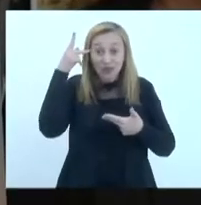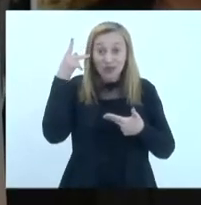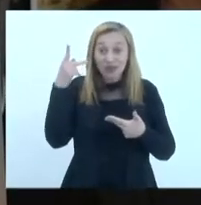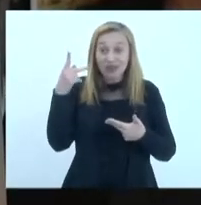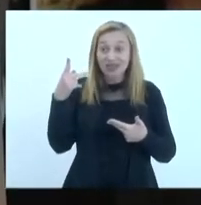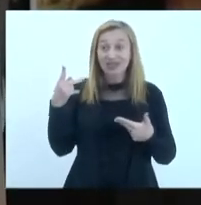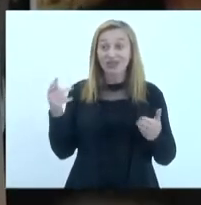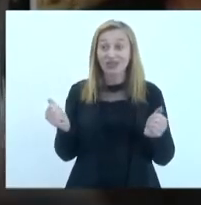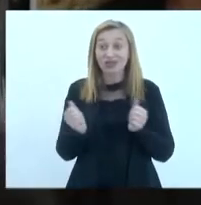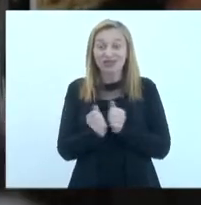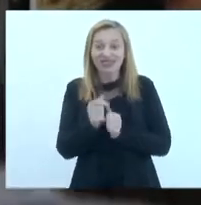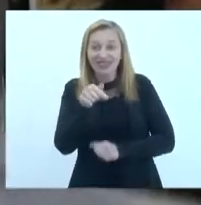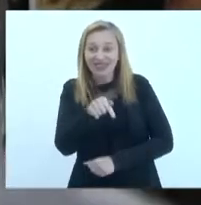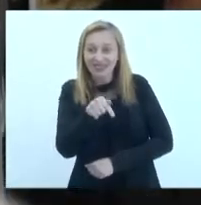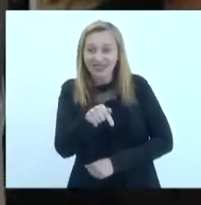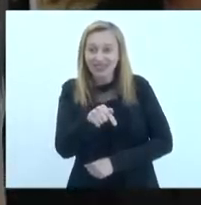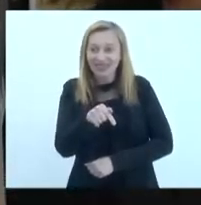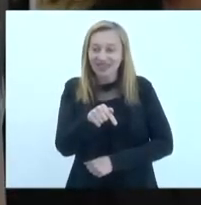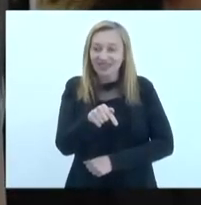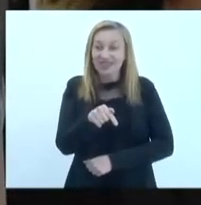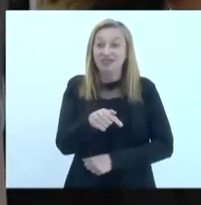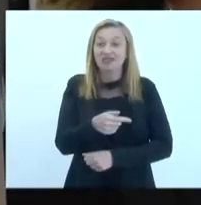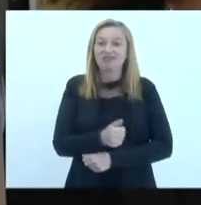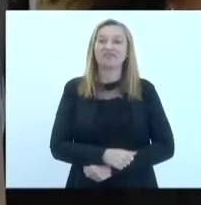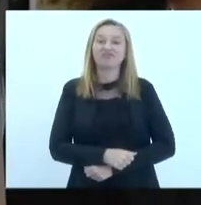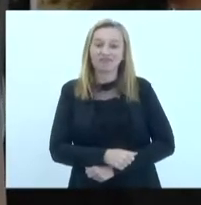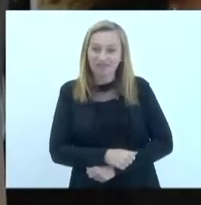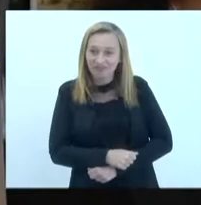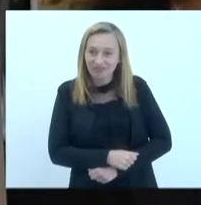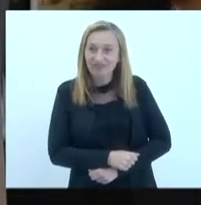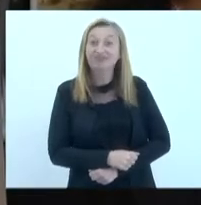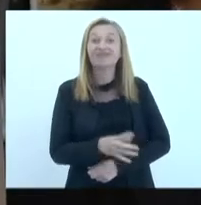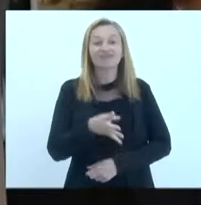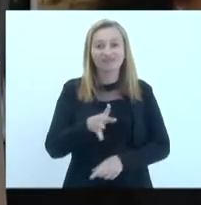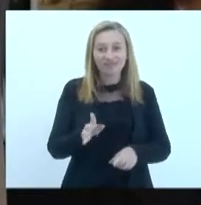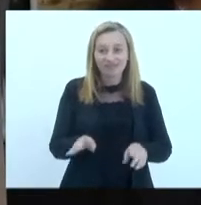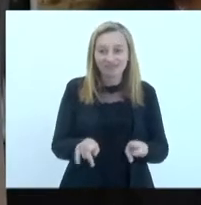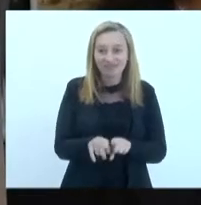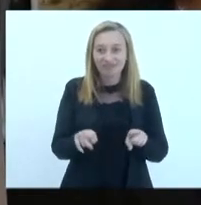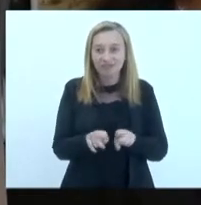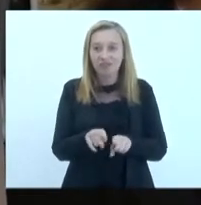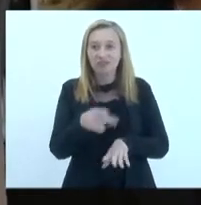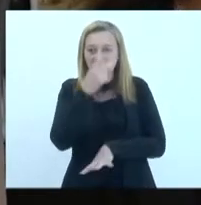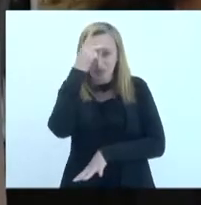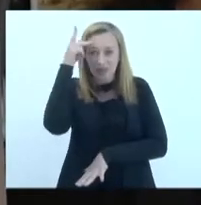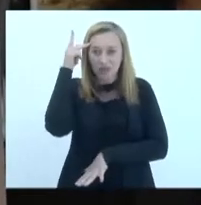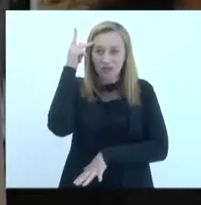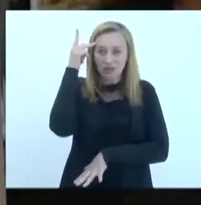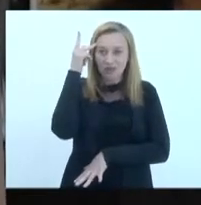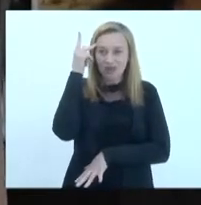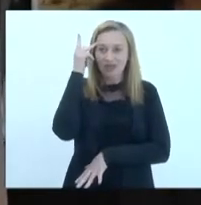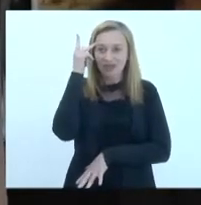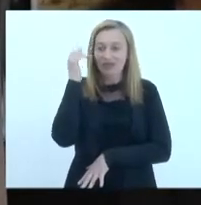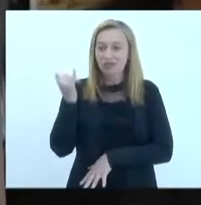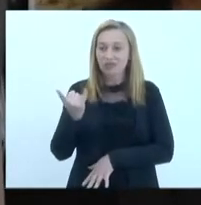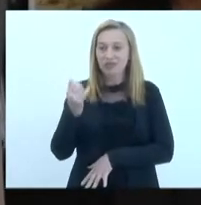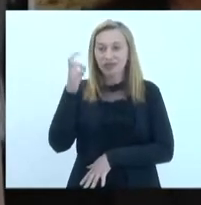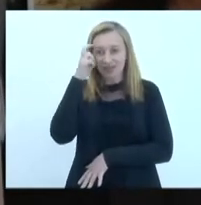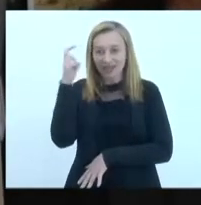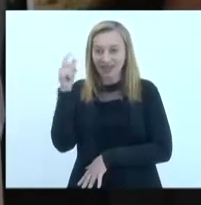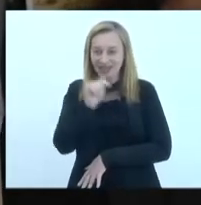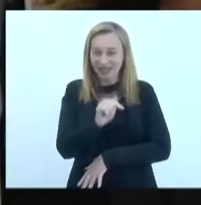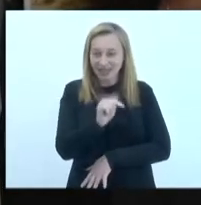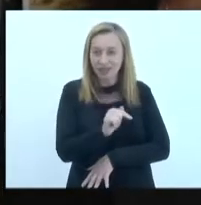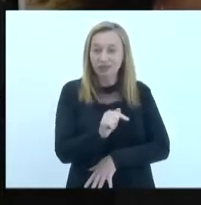importantes e tão cheia de pessoas de conhecimento aqui dentro. Muito obrigado.